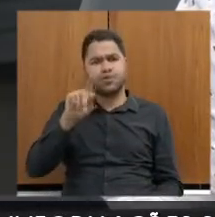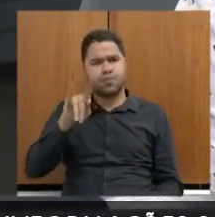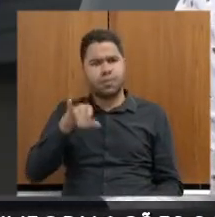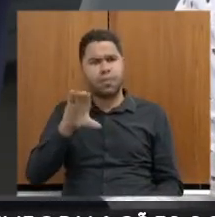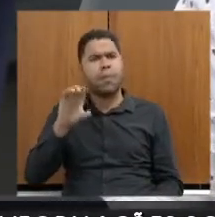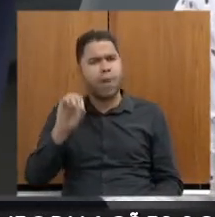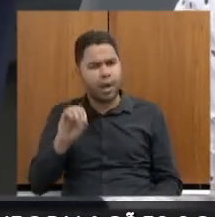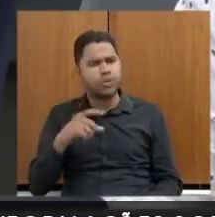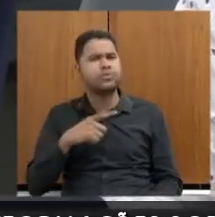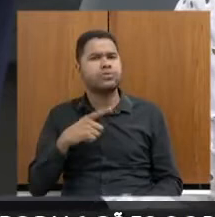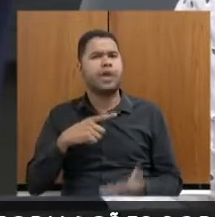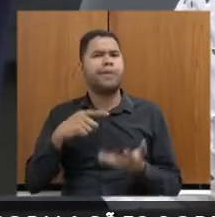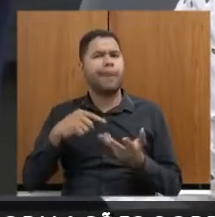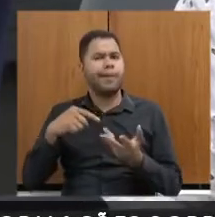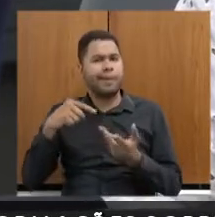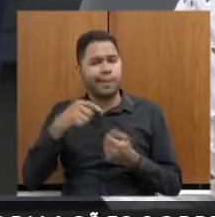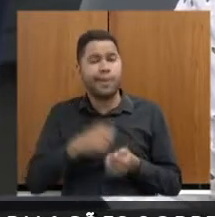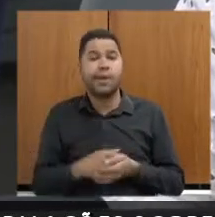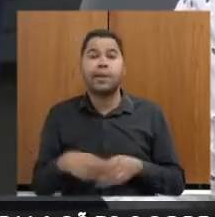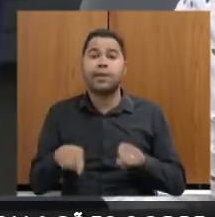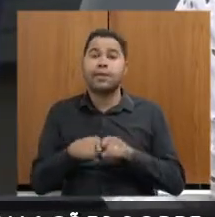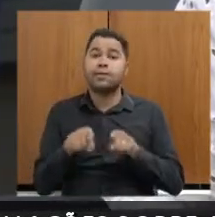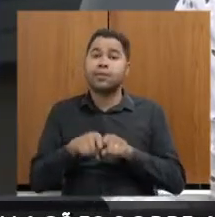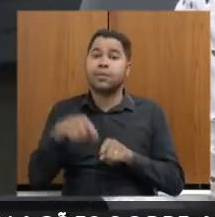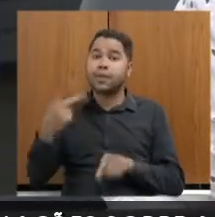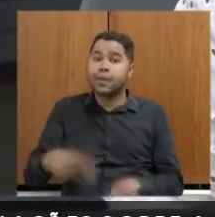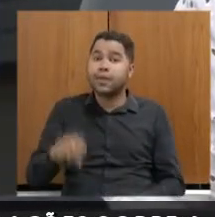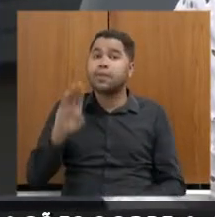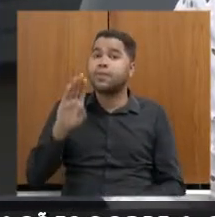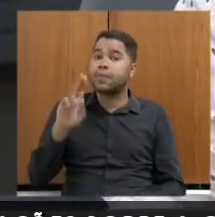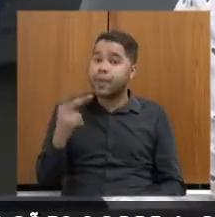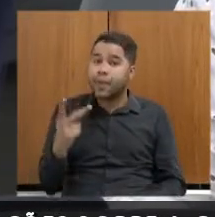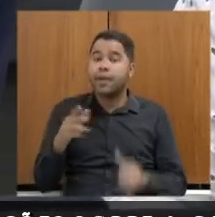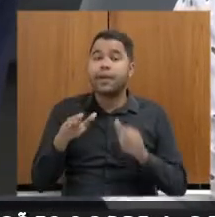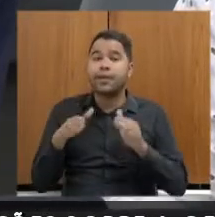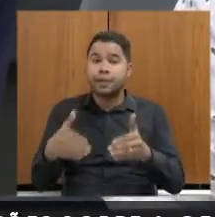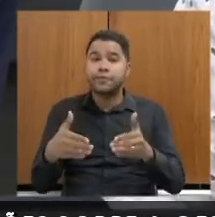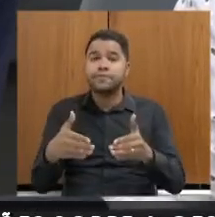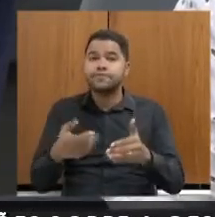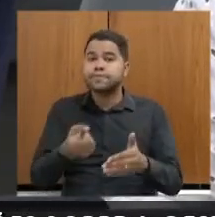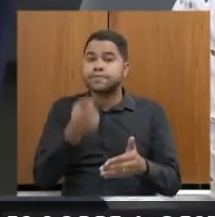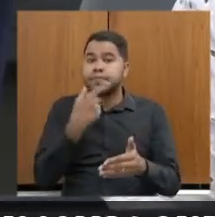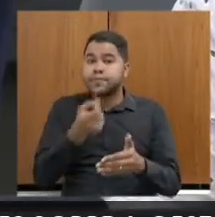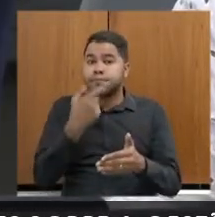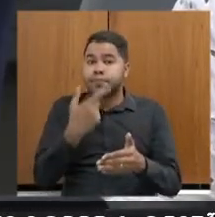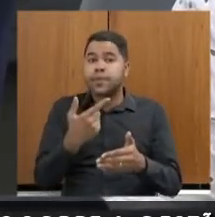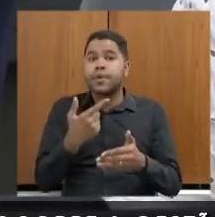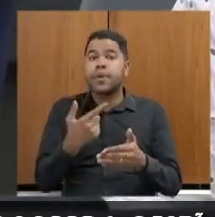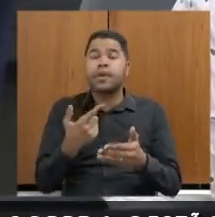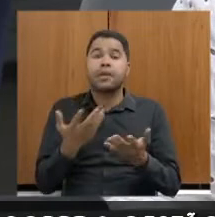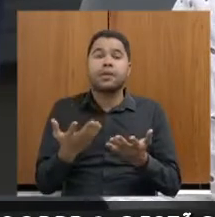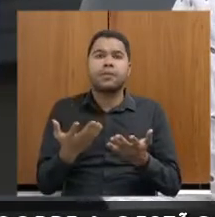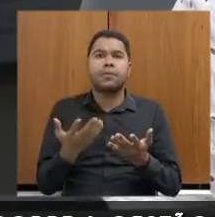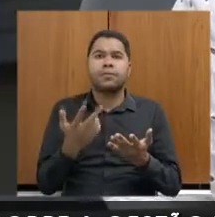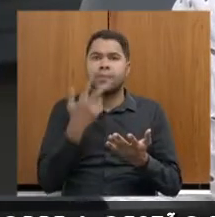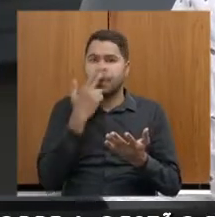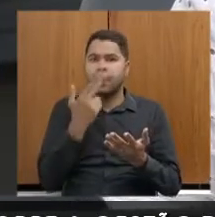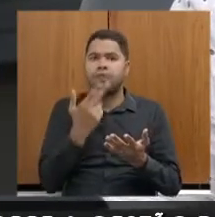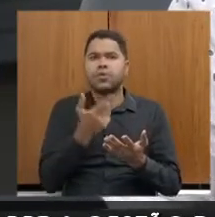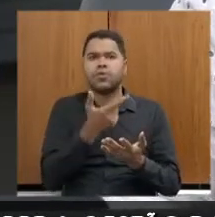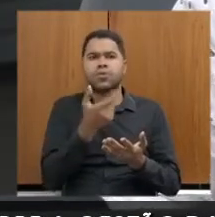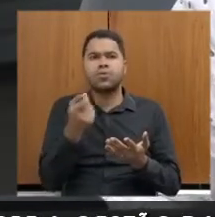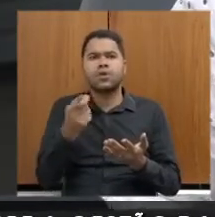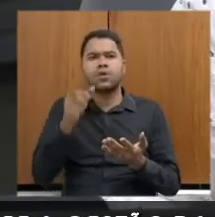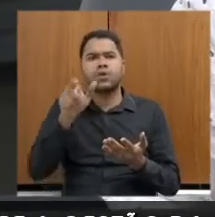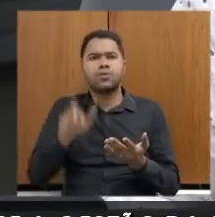eu precisava então sabe secretário te também aqui em Belo Horizonte Centralizado e este medicamento para a Solange crise parece que estou 200